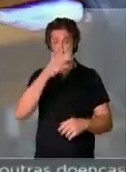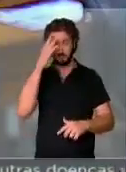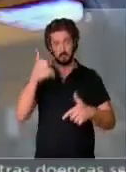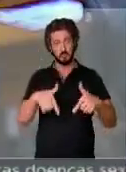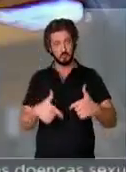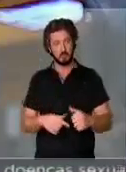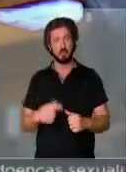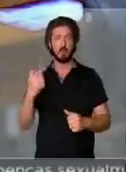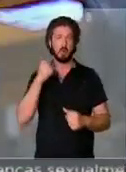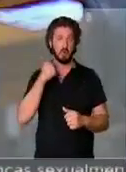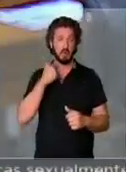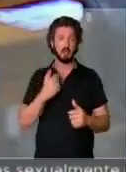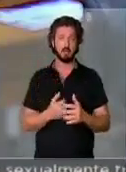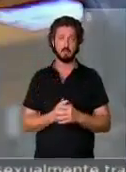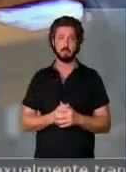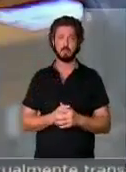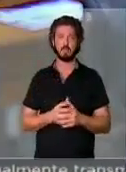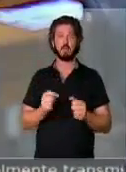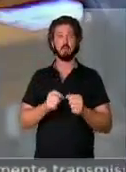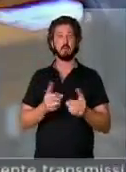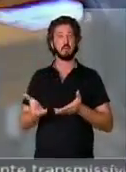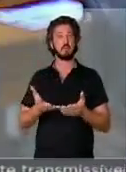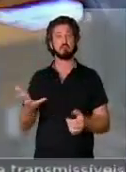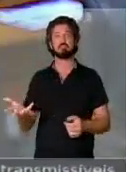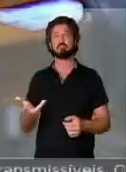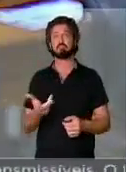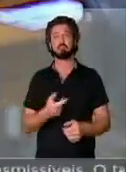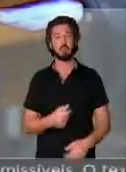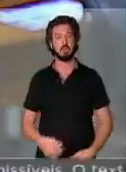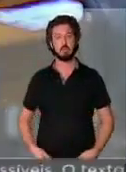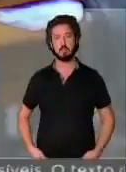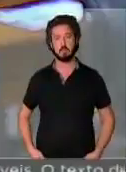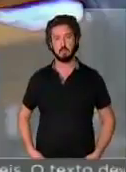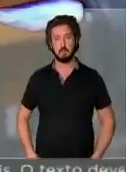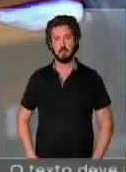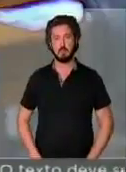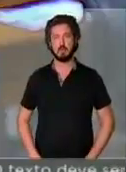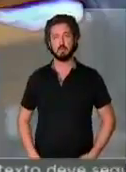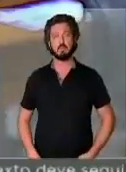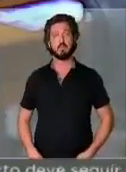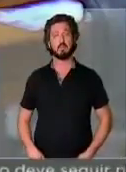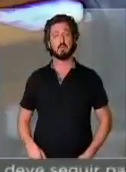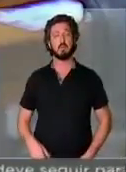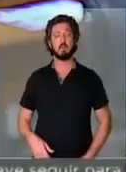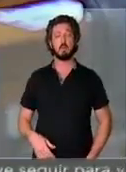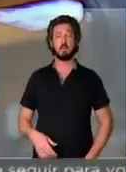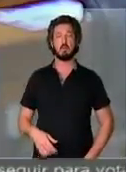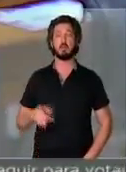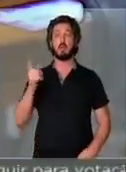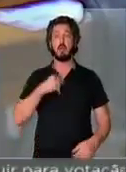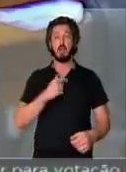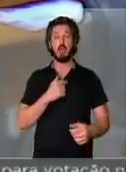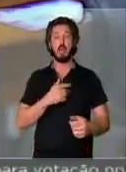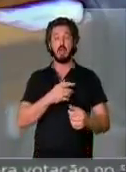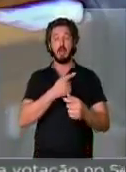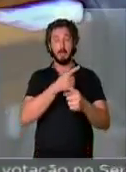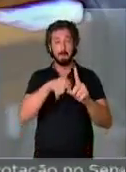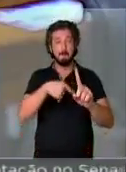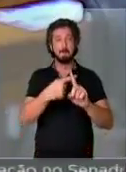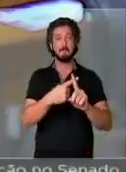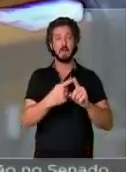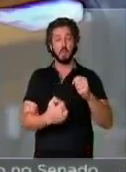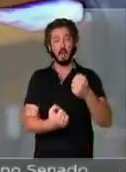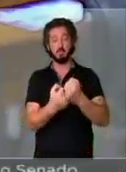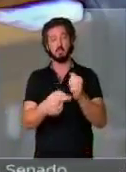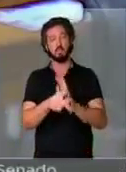trabalhadores, com as lotéricas, que prestam excelente trabalho para o povo brasileiro. É um braço da Caixa Econômica